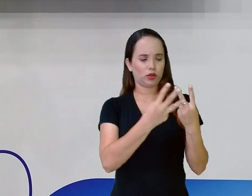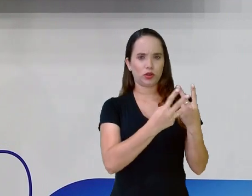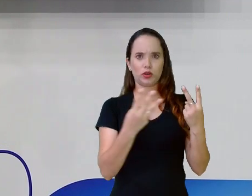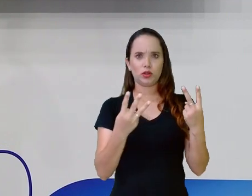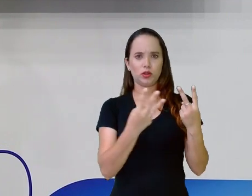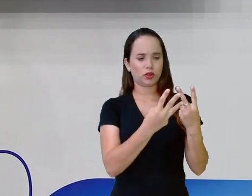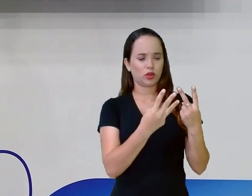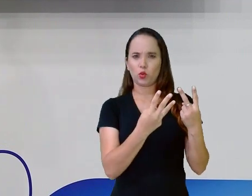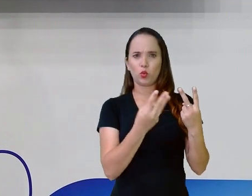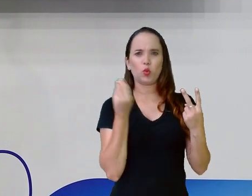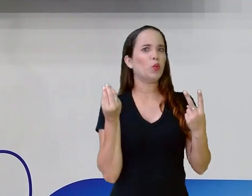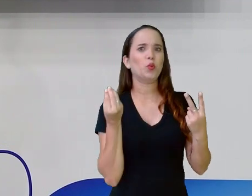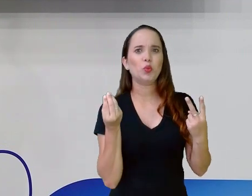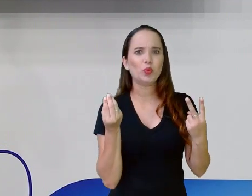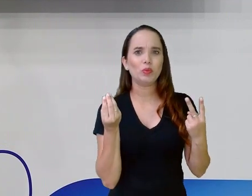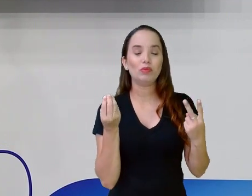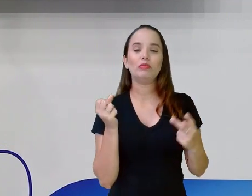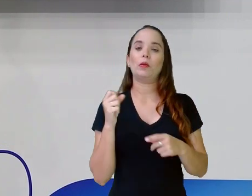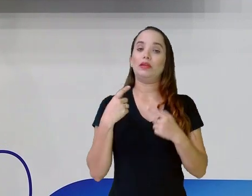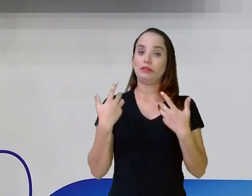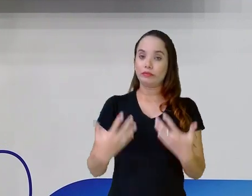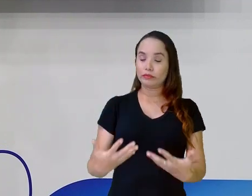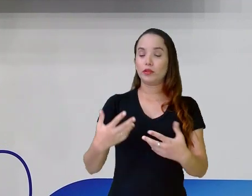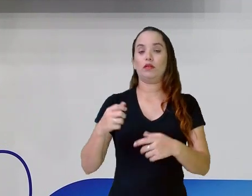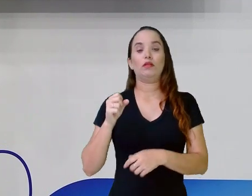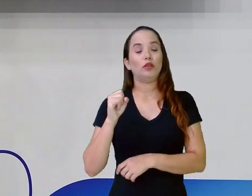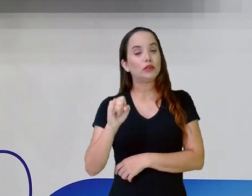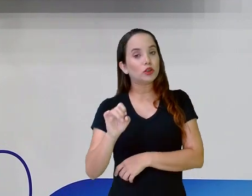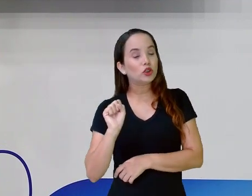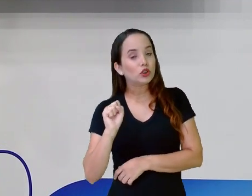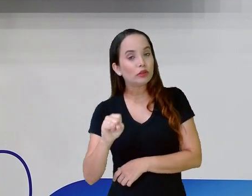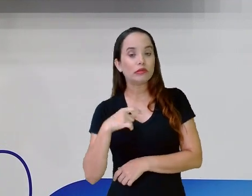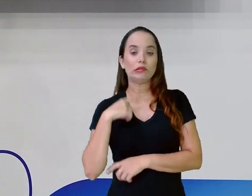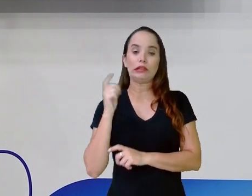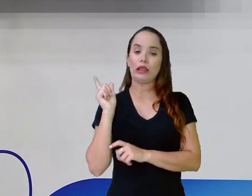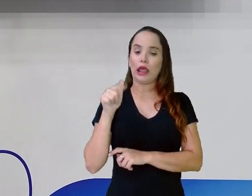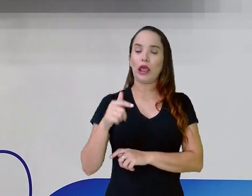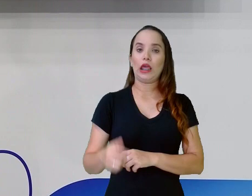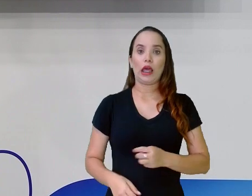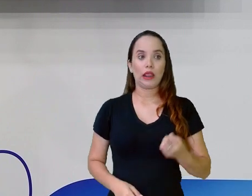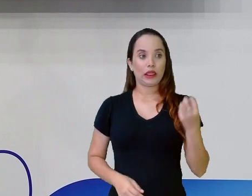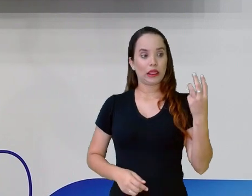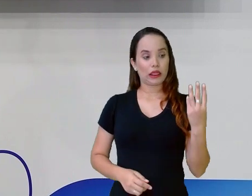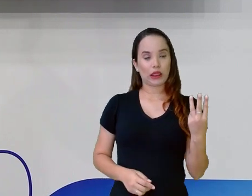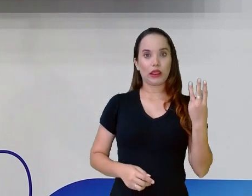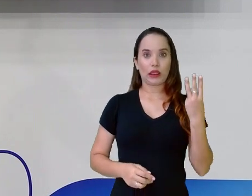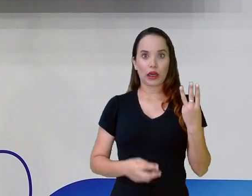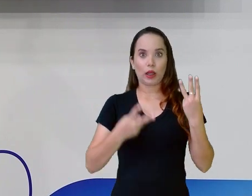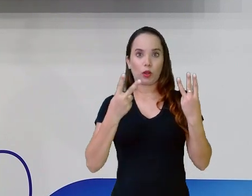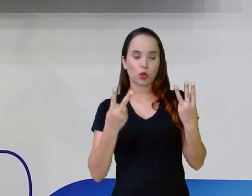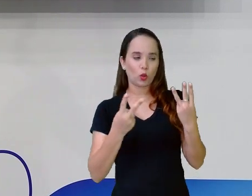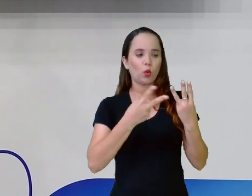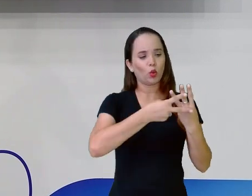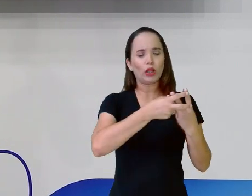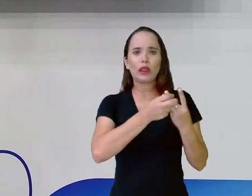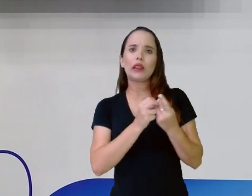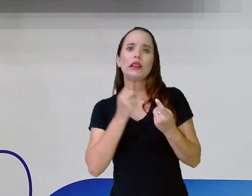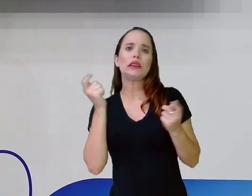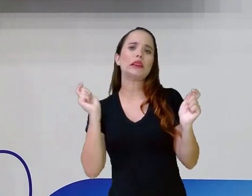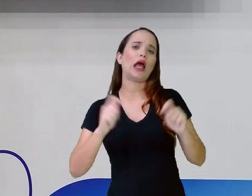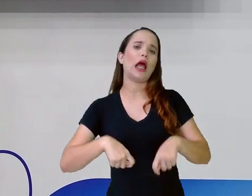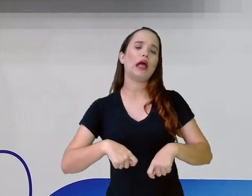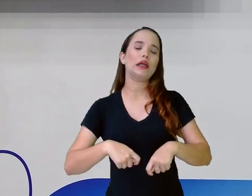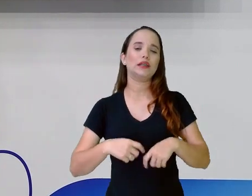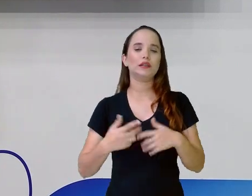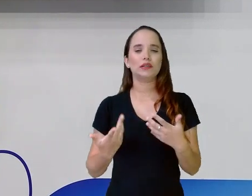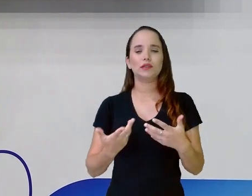de outra que já existe. E se ela for maior ou igual? Não tem muita lógica, né? Diferente